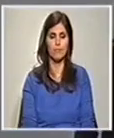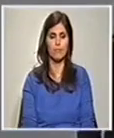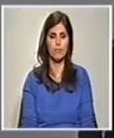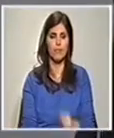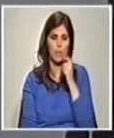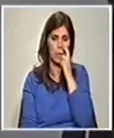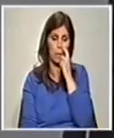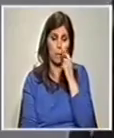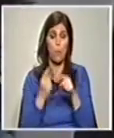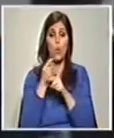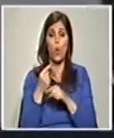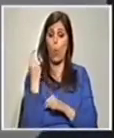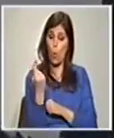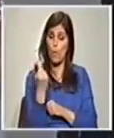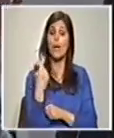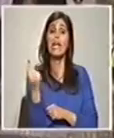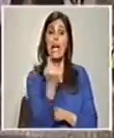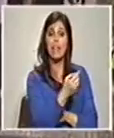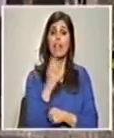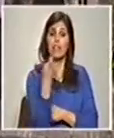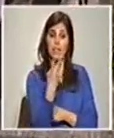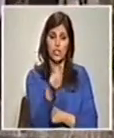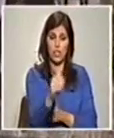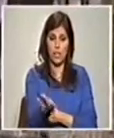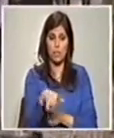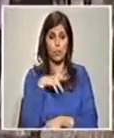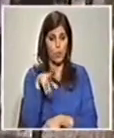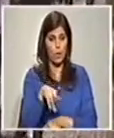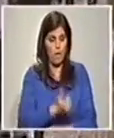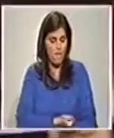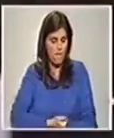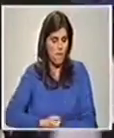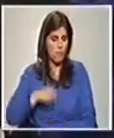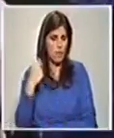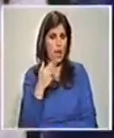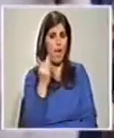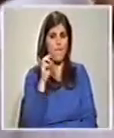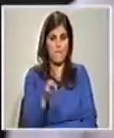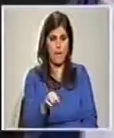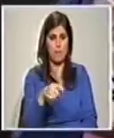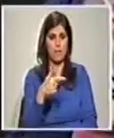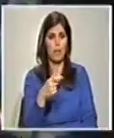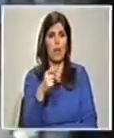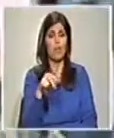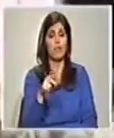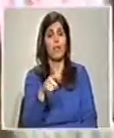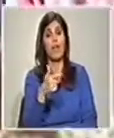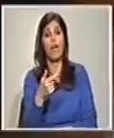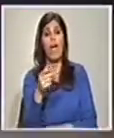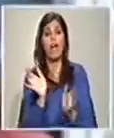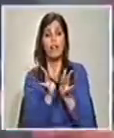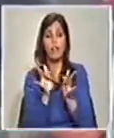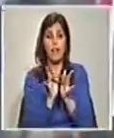Porque uma a cada três crianças portuguesas passa fome, no FM, na TDT, na internet e no